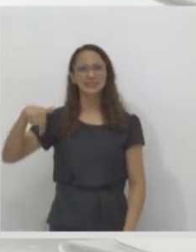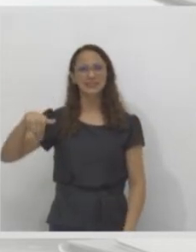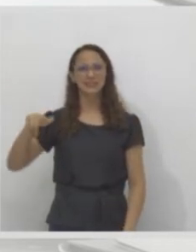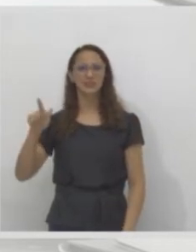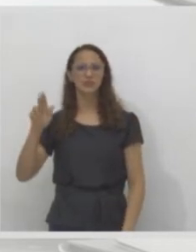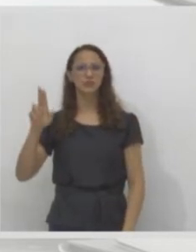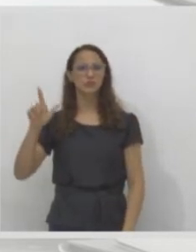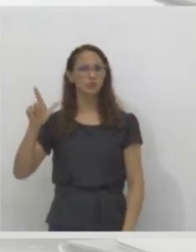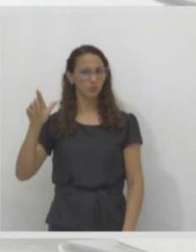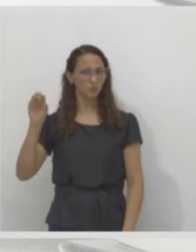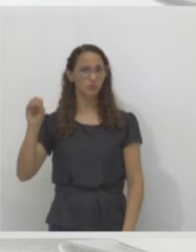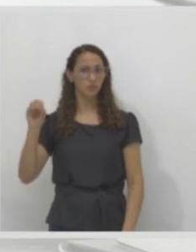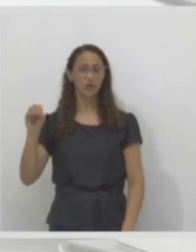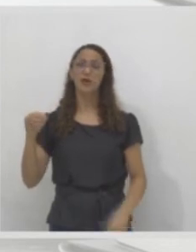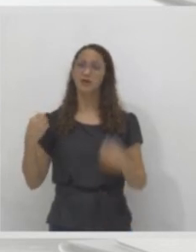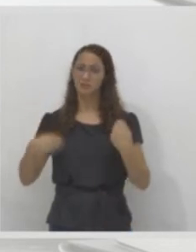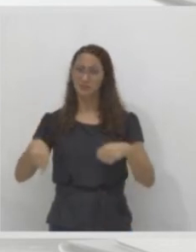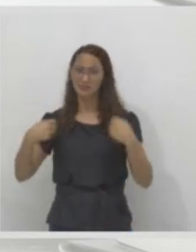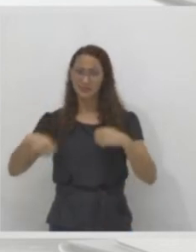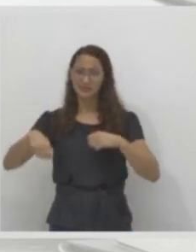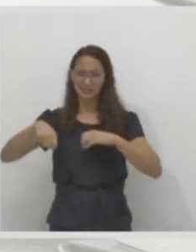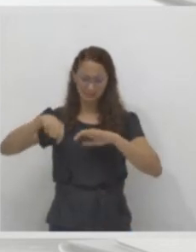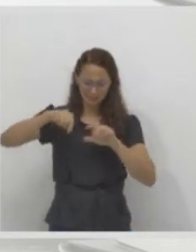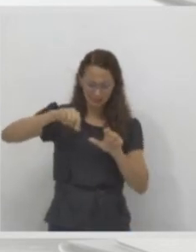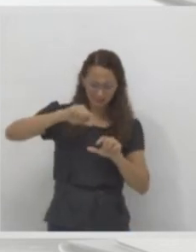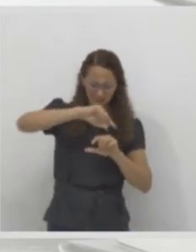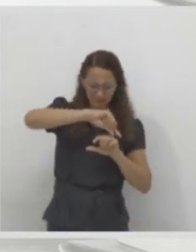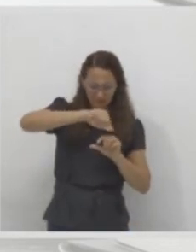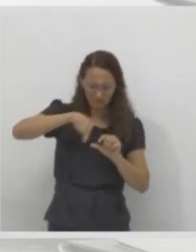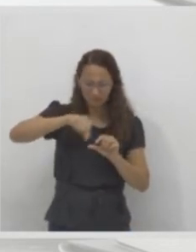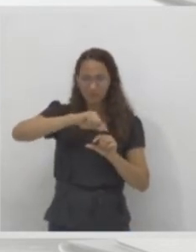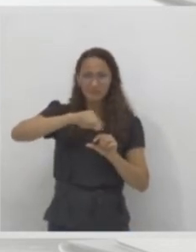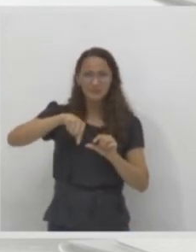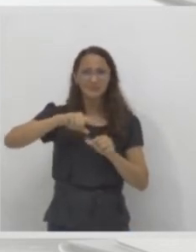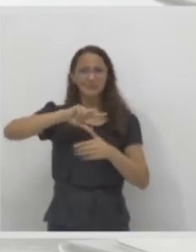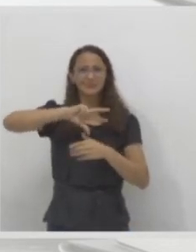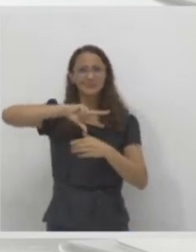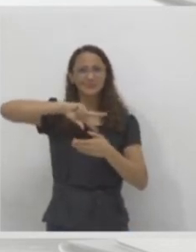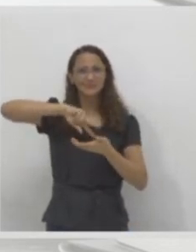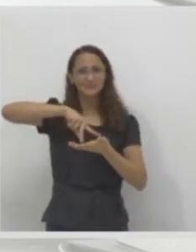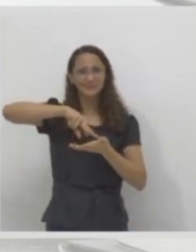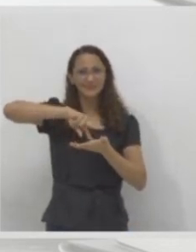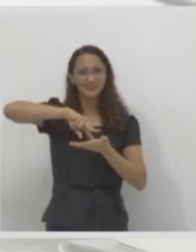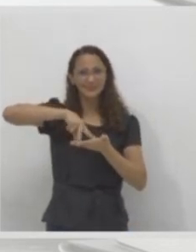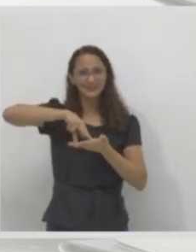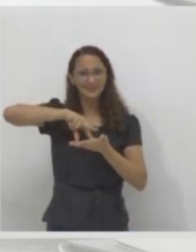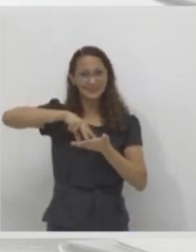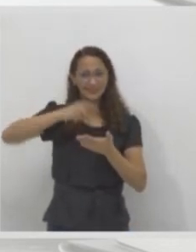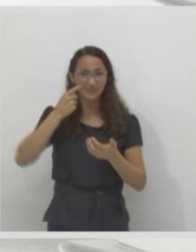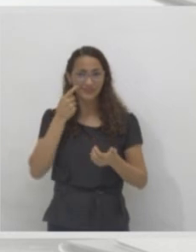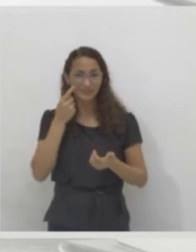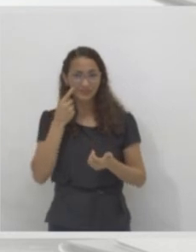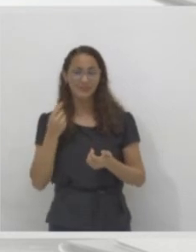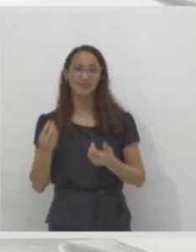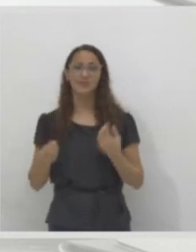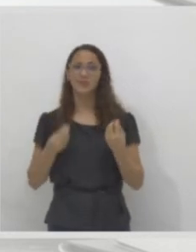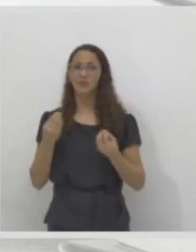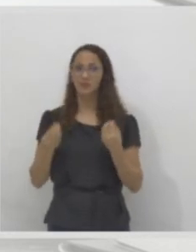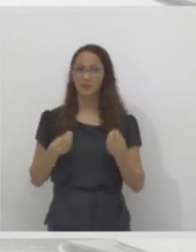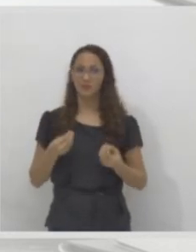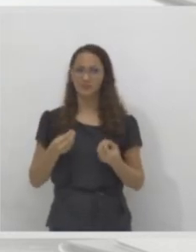esteja identificado como esse que eu trouxe de exemplo para vocês, em que um ângulo